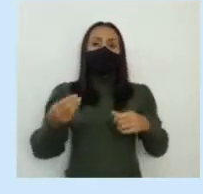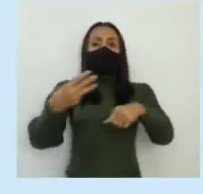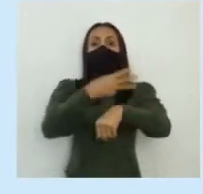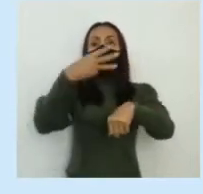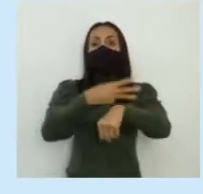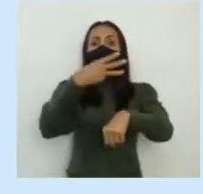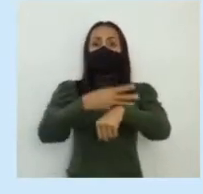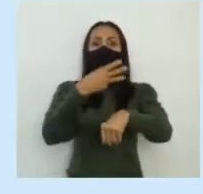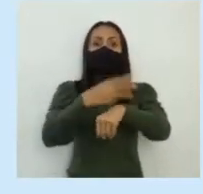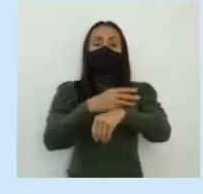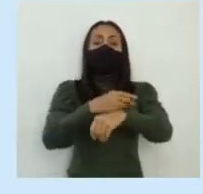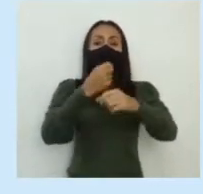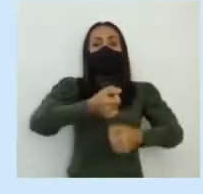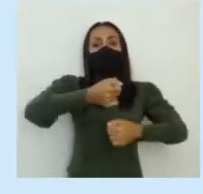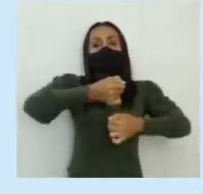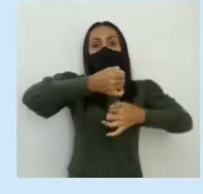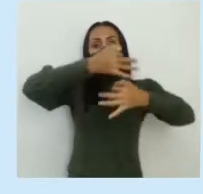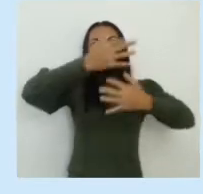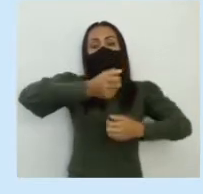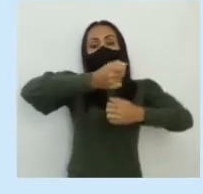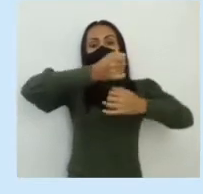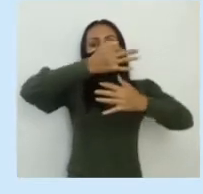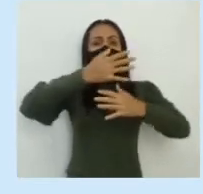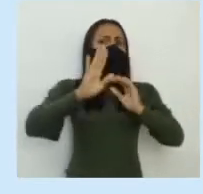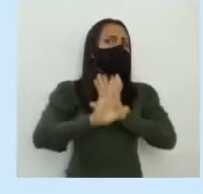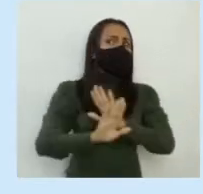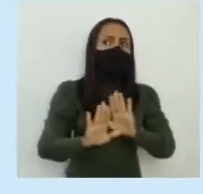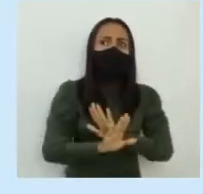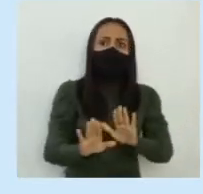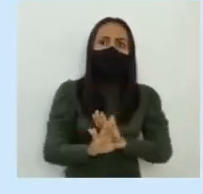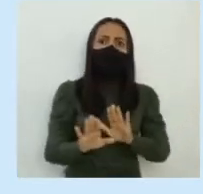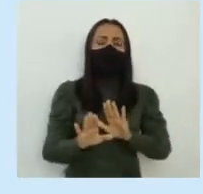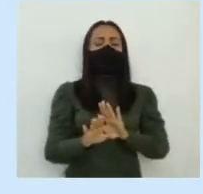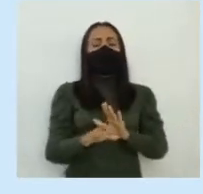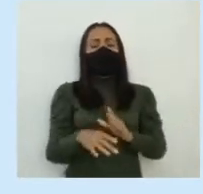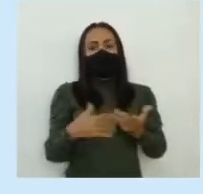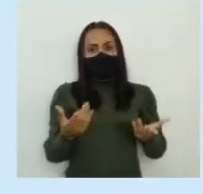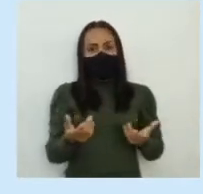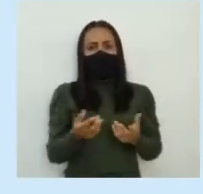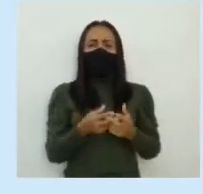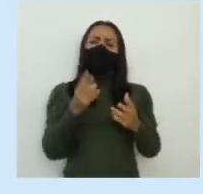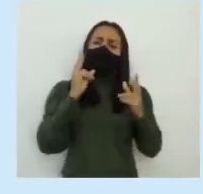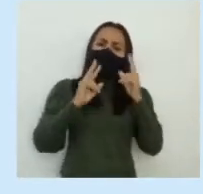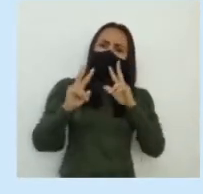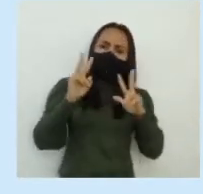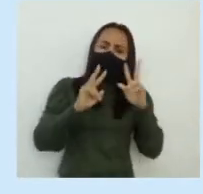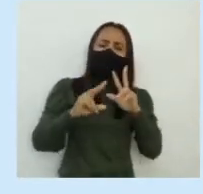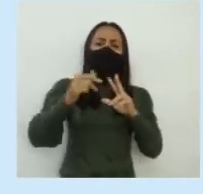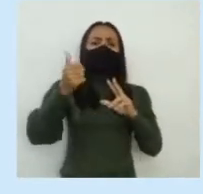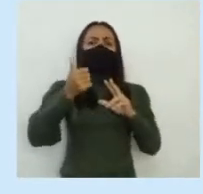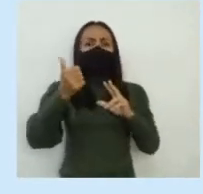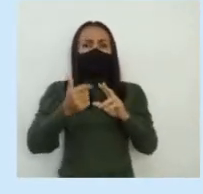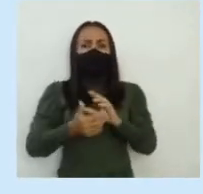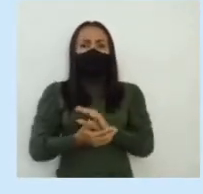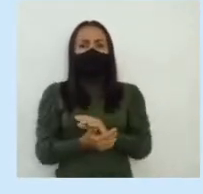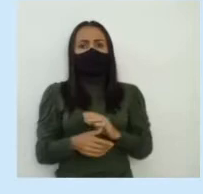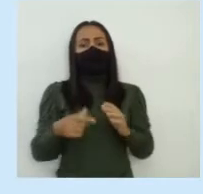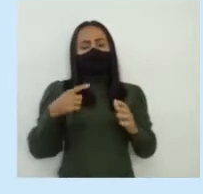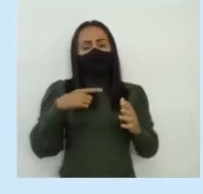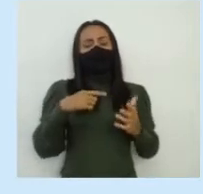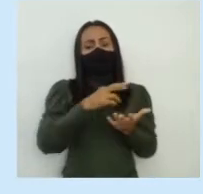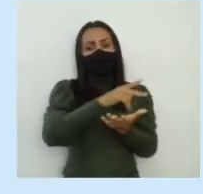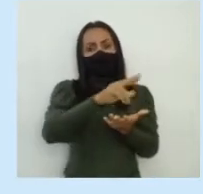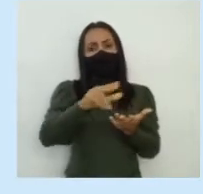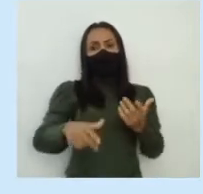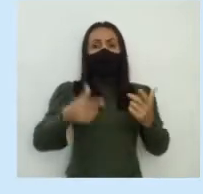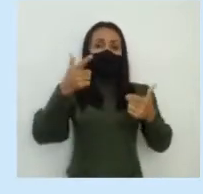de mensagem com milhões de coisas. Não, vamos ver como é que tudo funciona. Estou dando um exemplo, mas tem vários outros. A gente